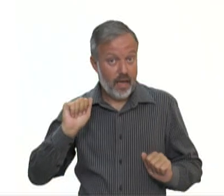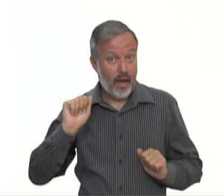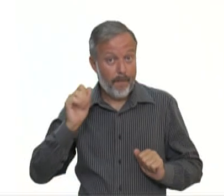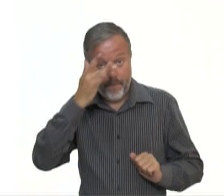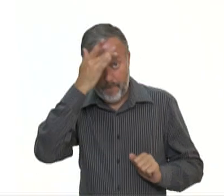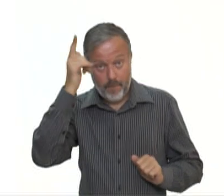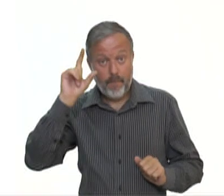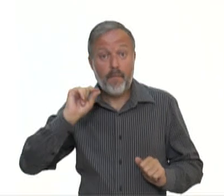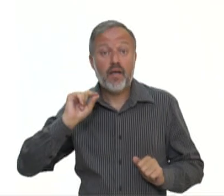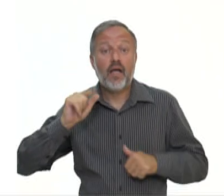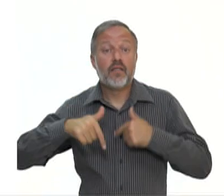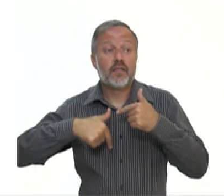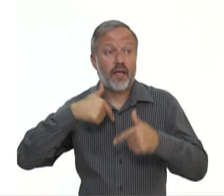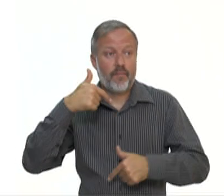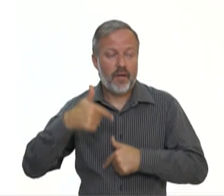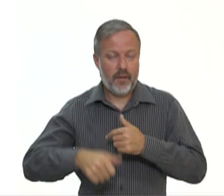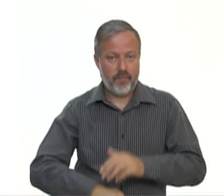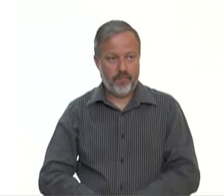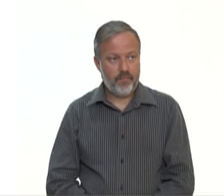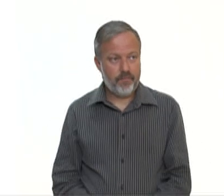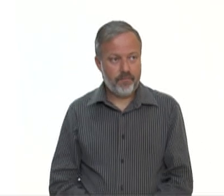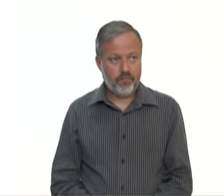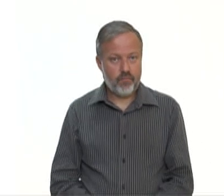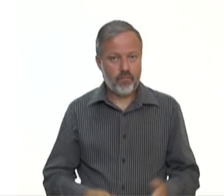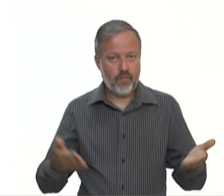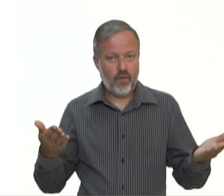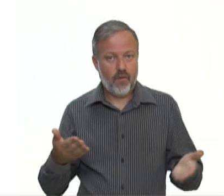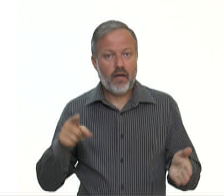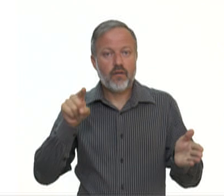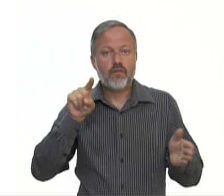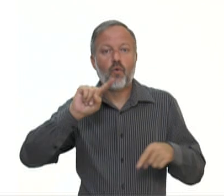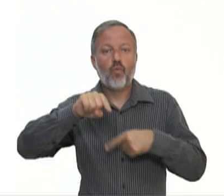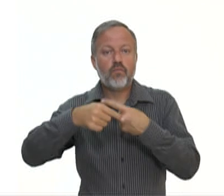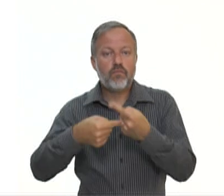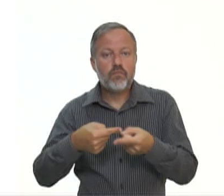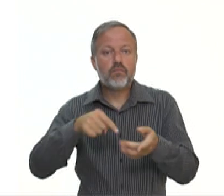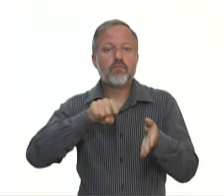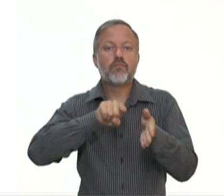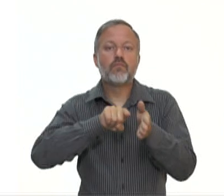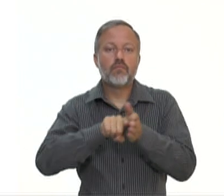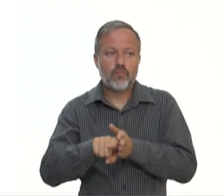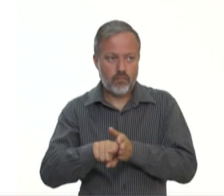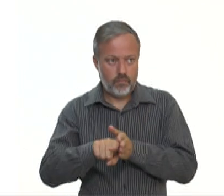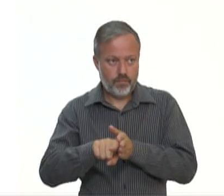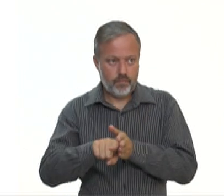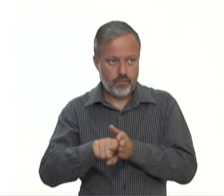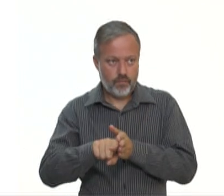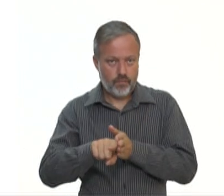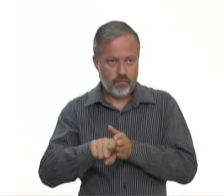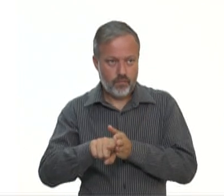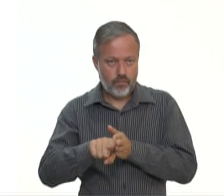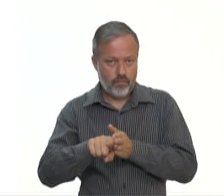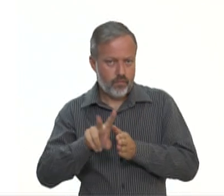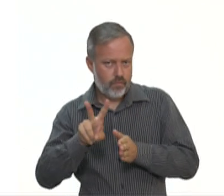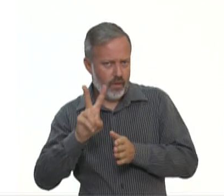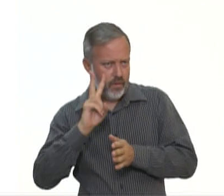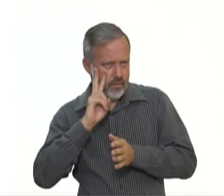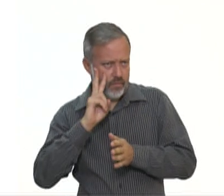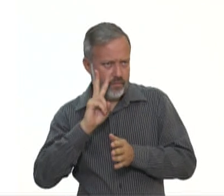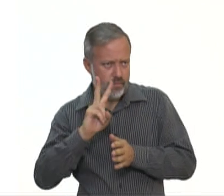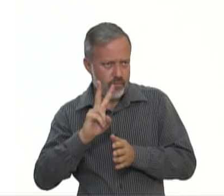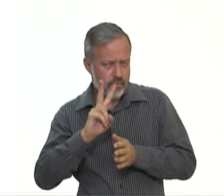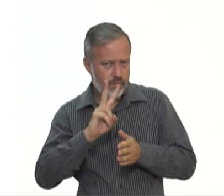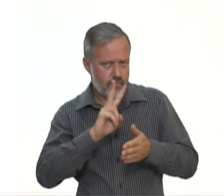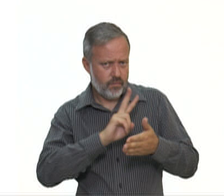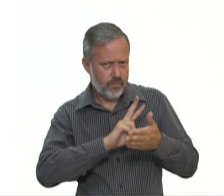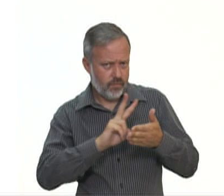Aqui nós vamos para a segunda atividade. Então, nessa segunda atividade, eu vou deixar um tempo para que